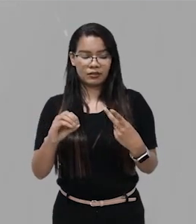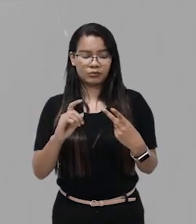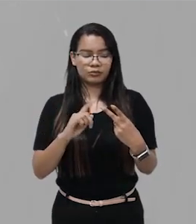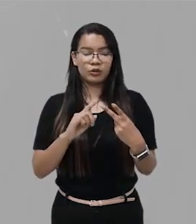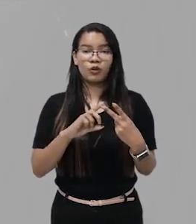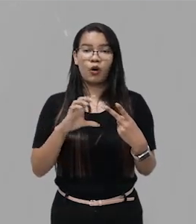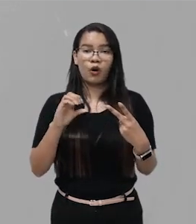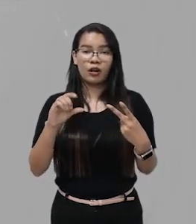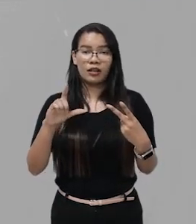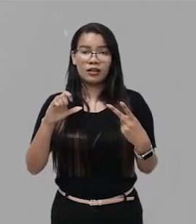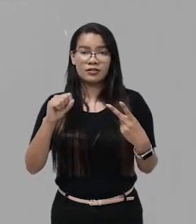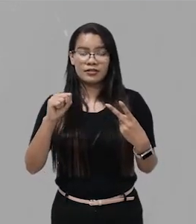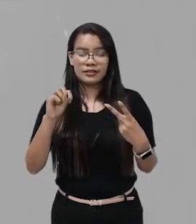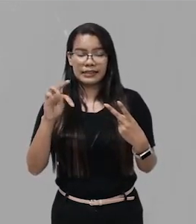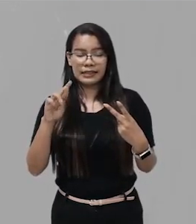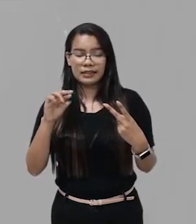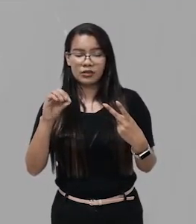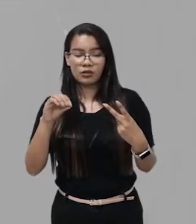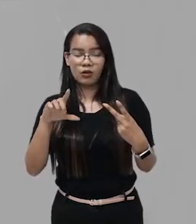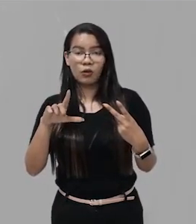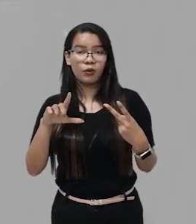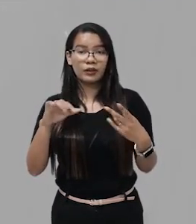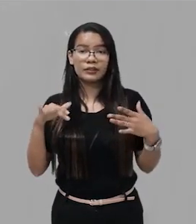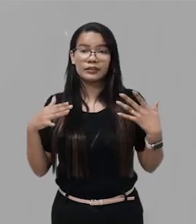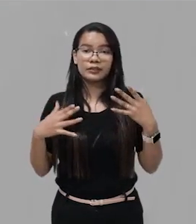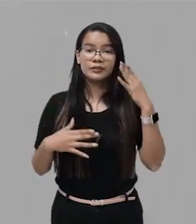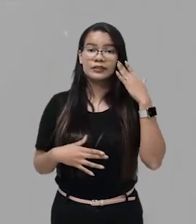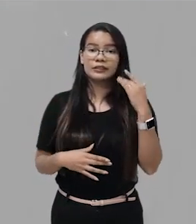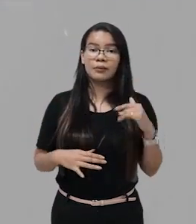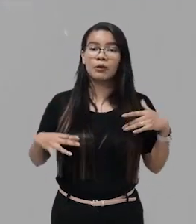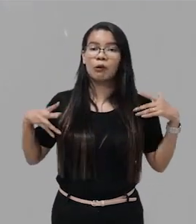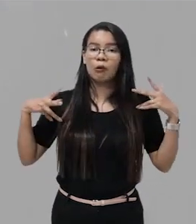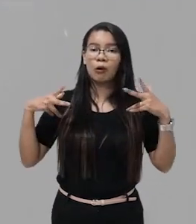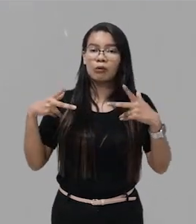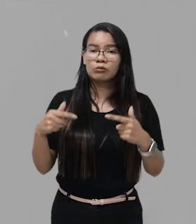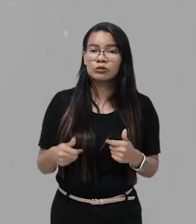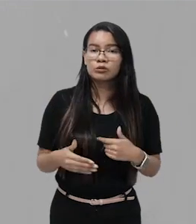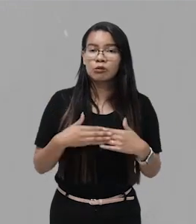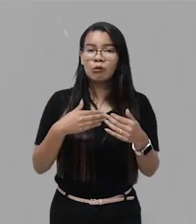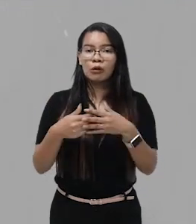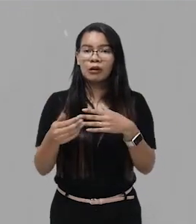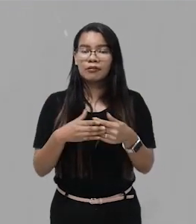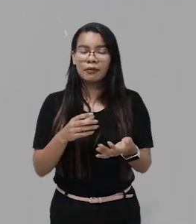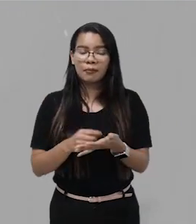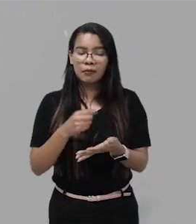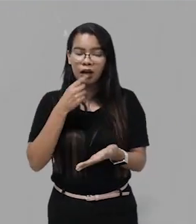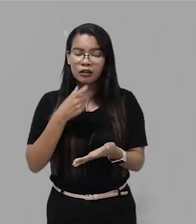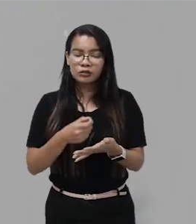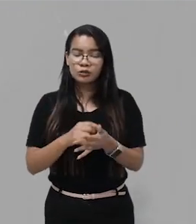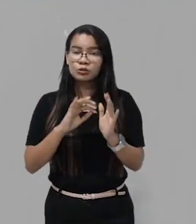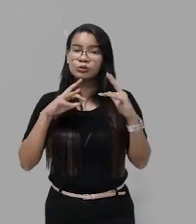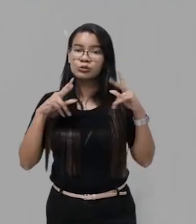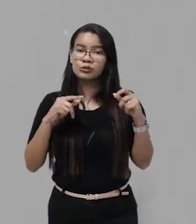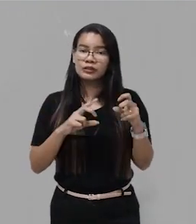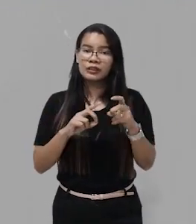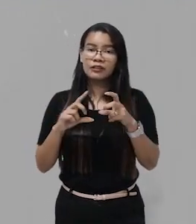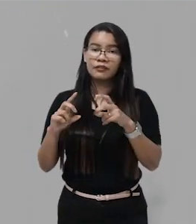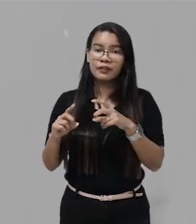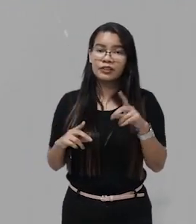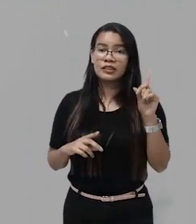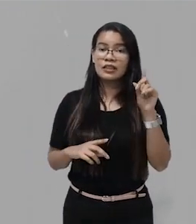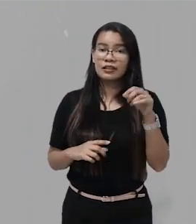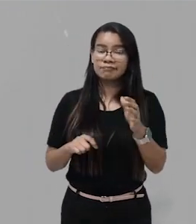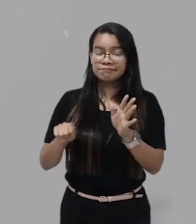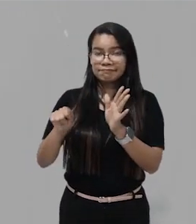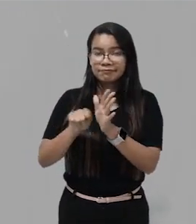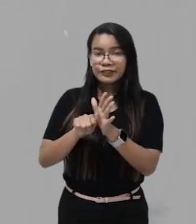certo? Então, saibam que qualquer remédio, tudo que vende em farmácia de medicamento é o quê? São